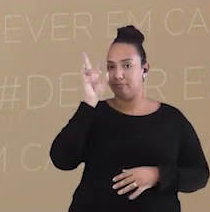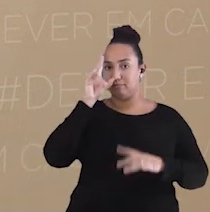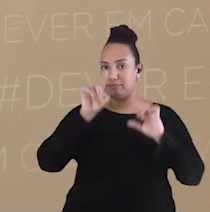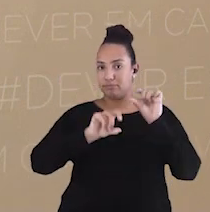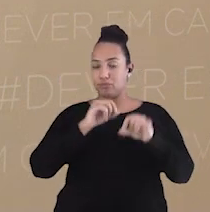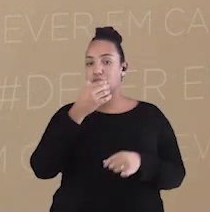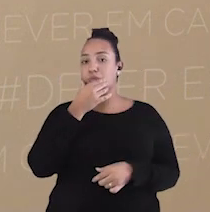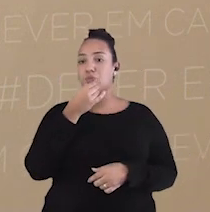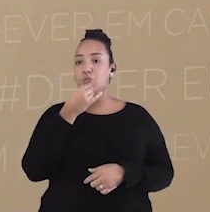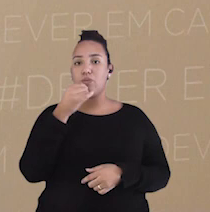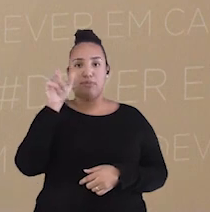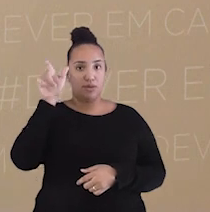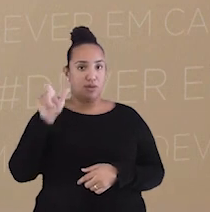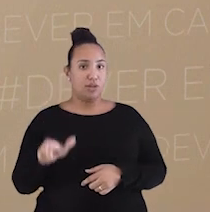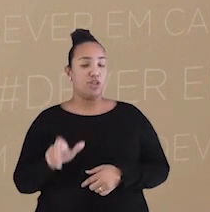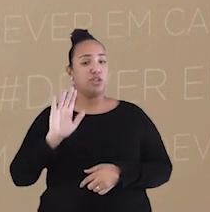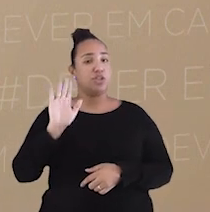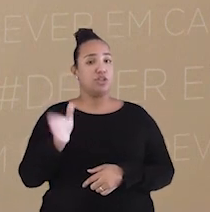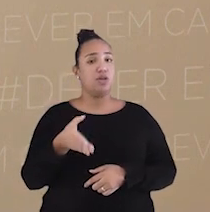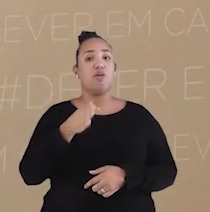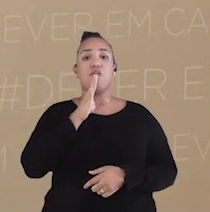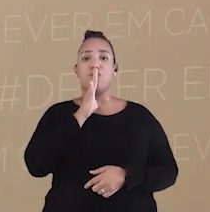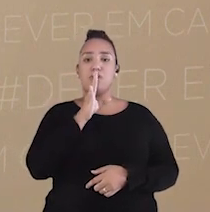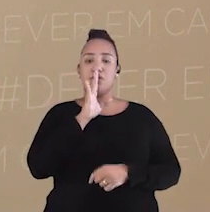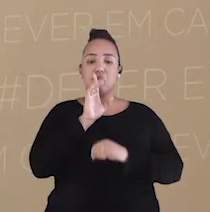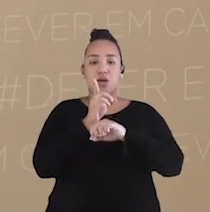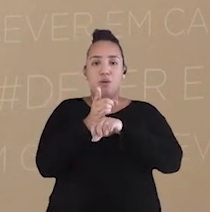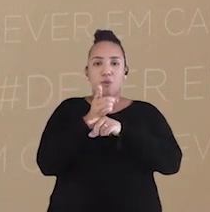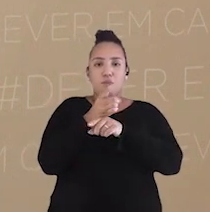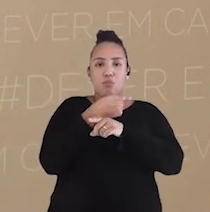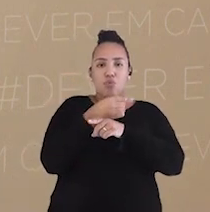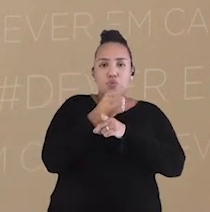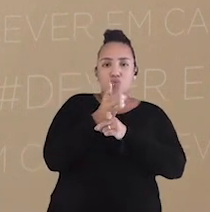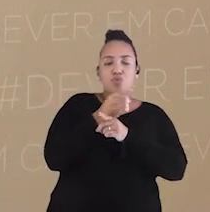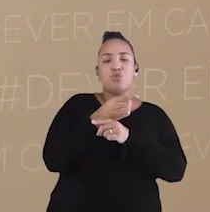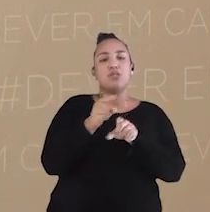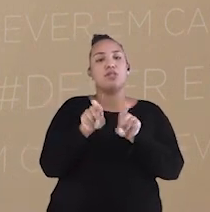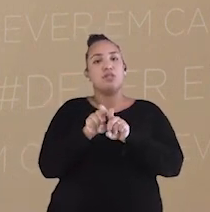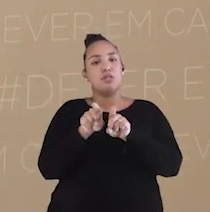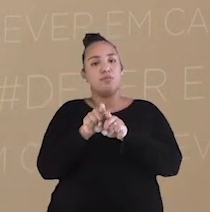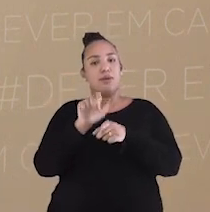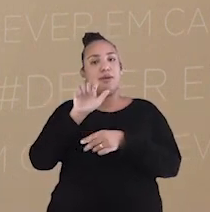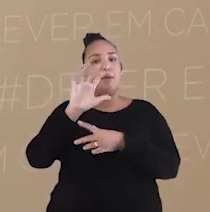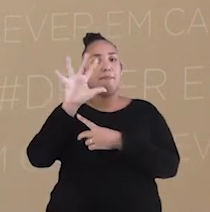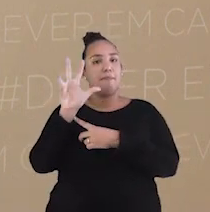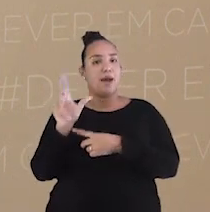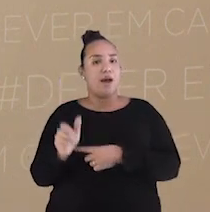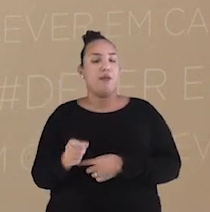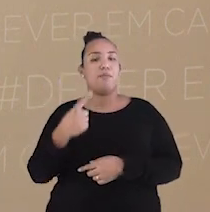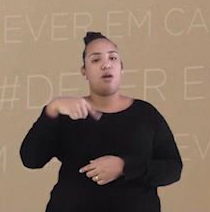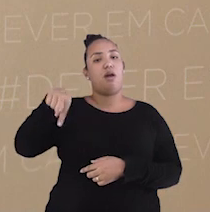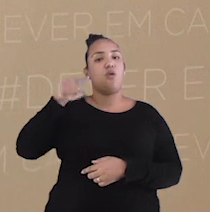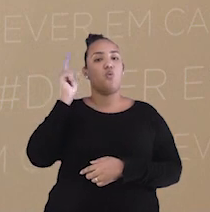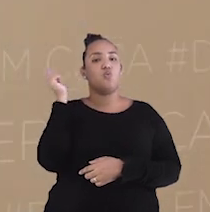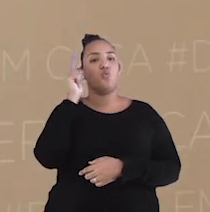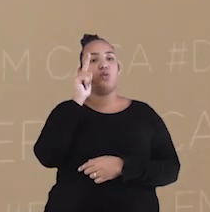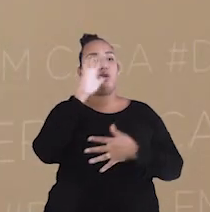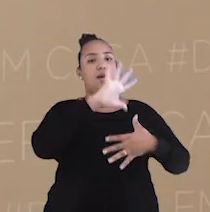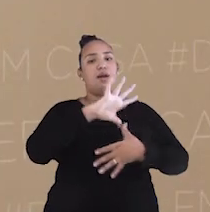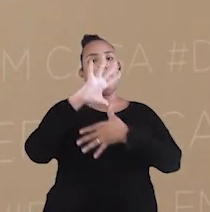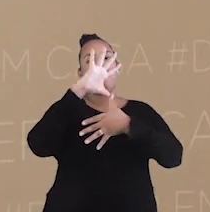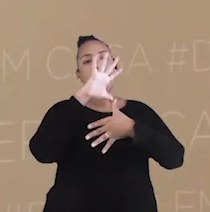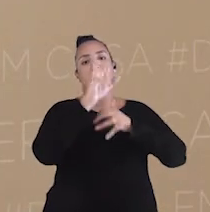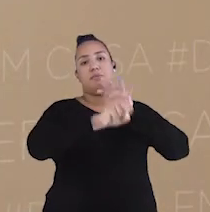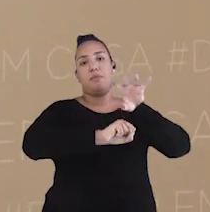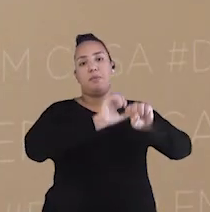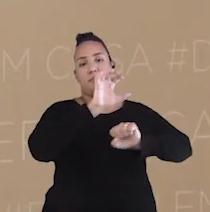do europeu já ter conhecido a pólvora, bússola e mapas foi de grande ajuda para a conquista da América. A